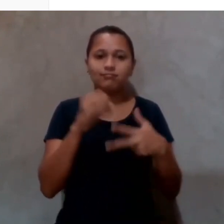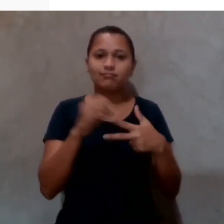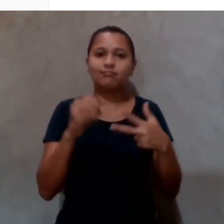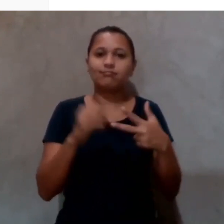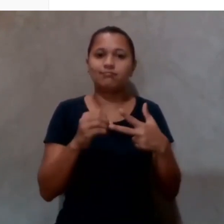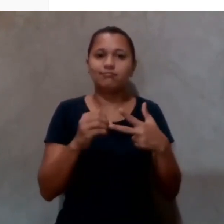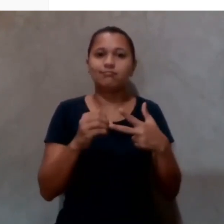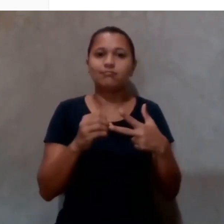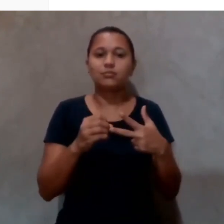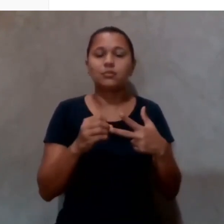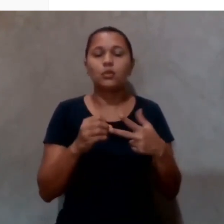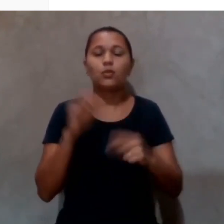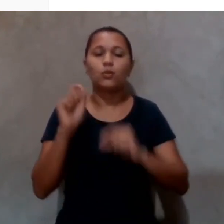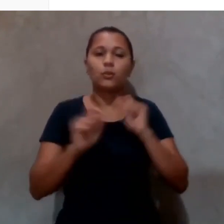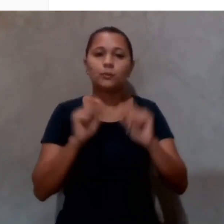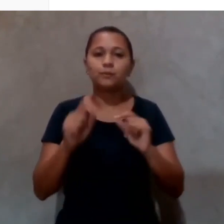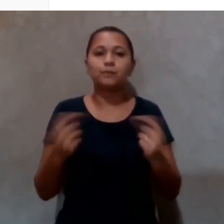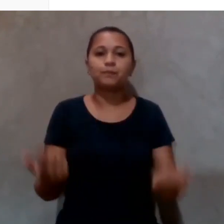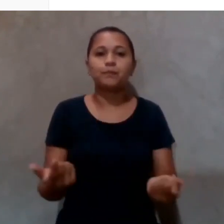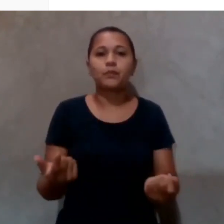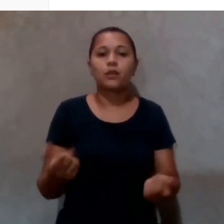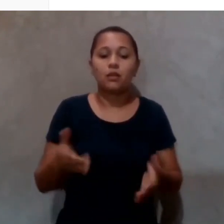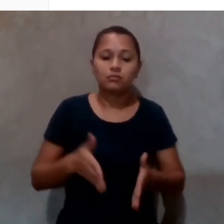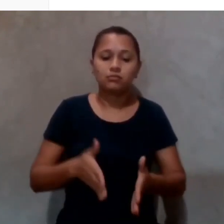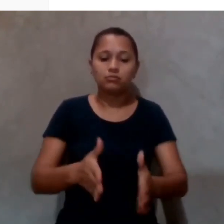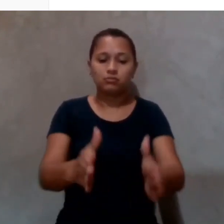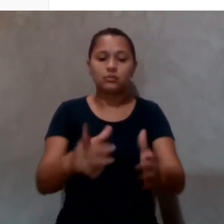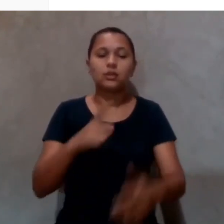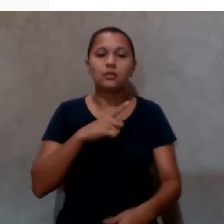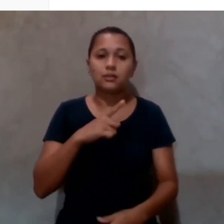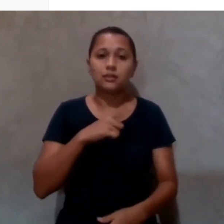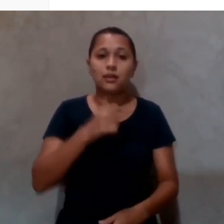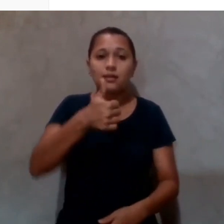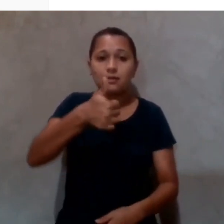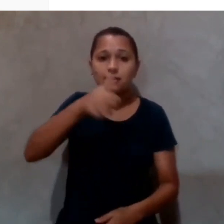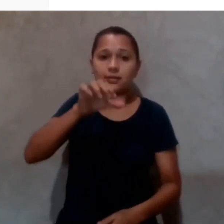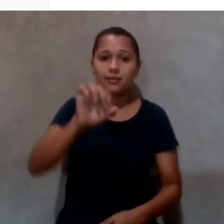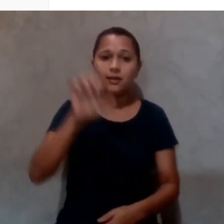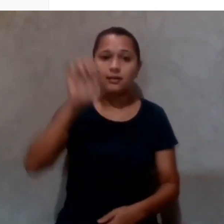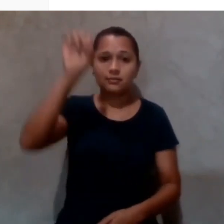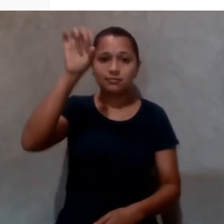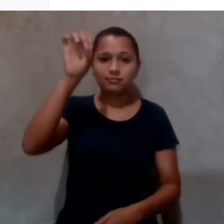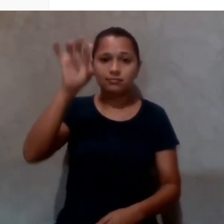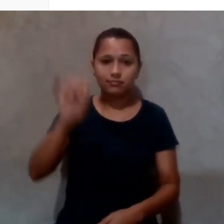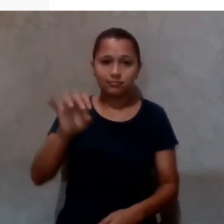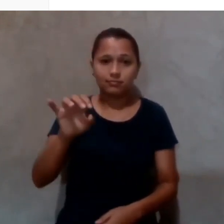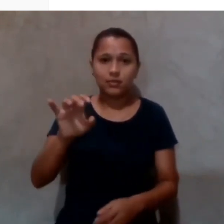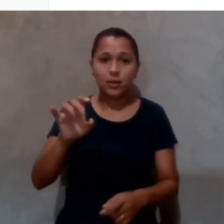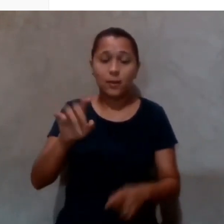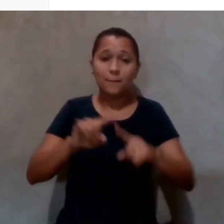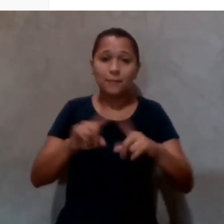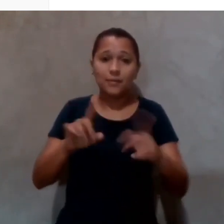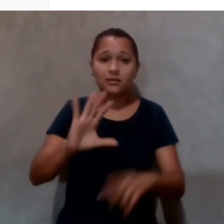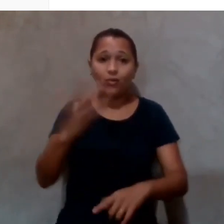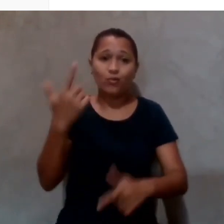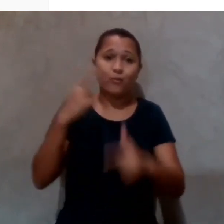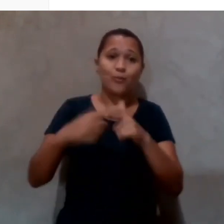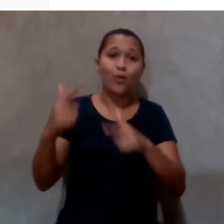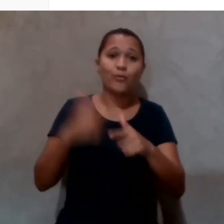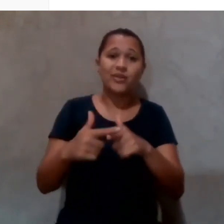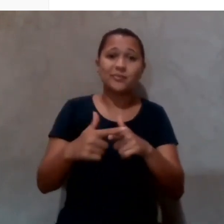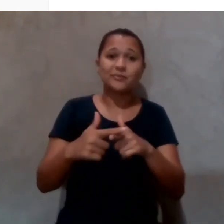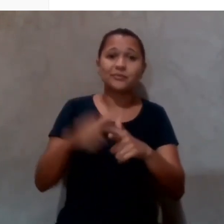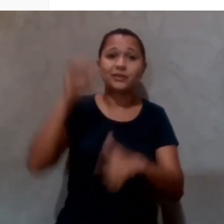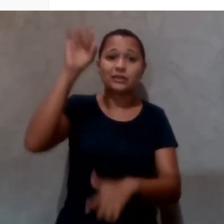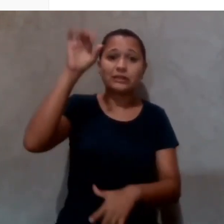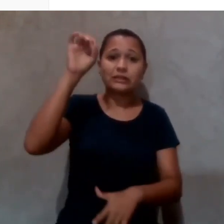semáforos. Por causa de uma pane no sistema, os semáforos ficaram sem controle durante 1 hora e fixaram suas